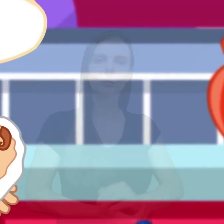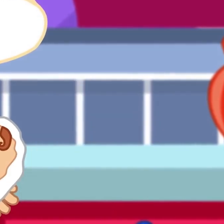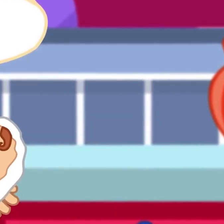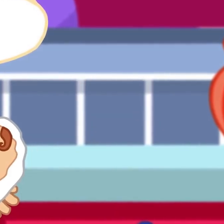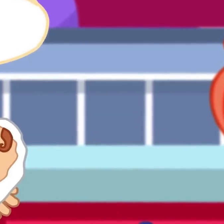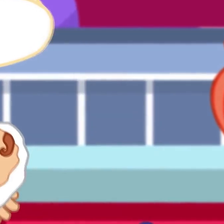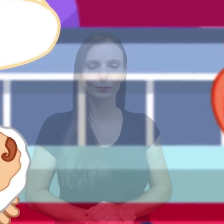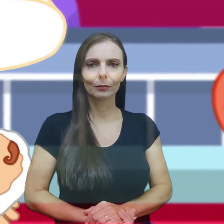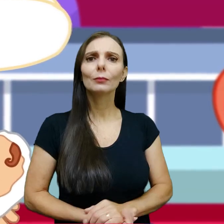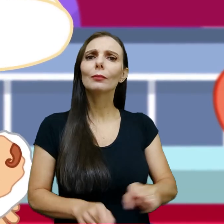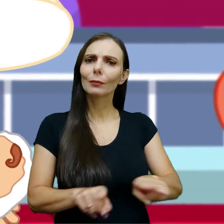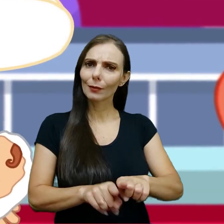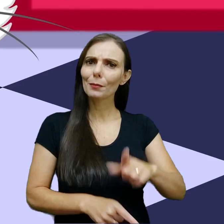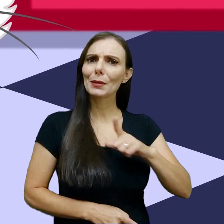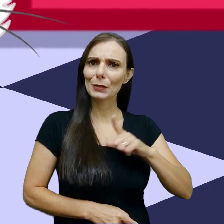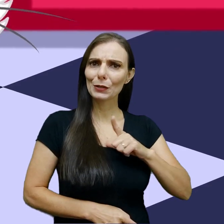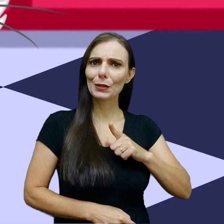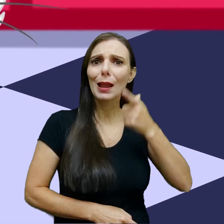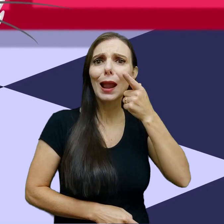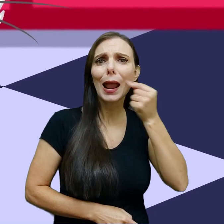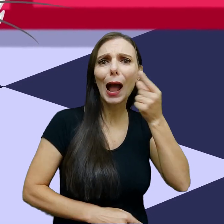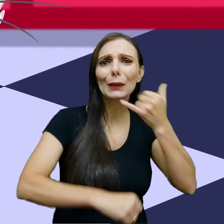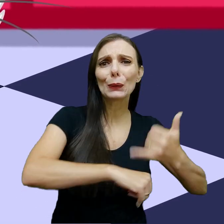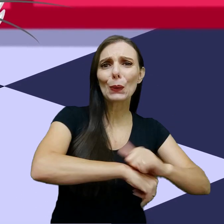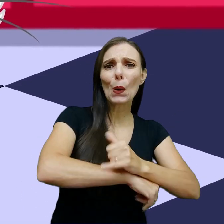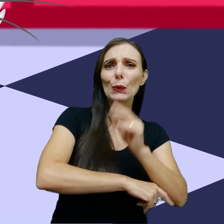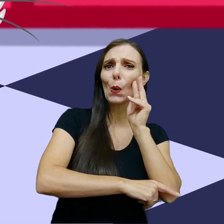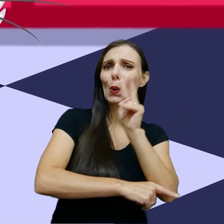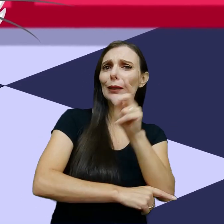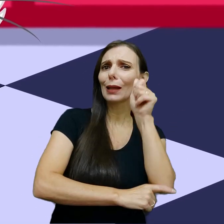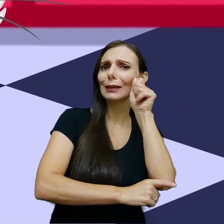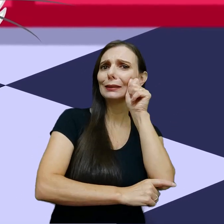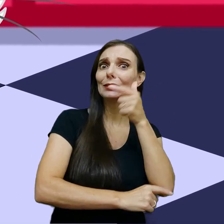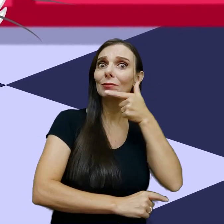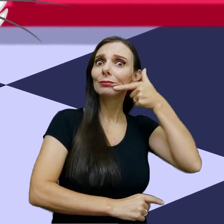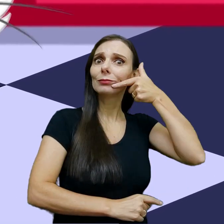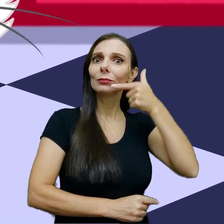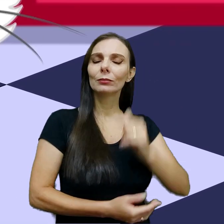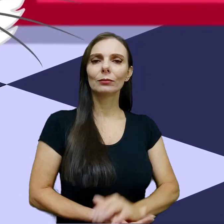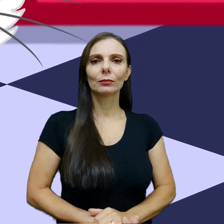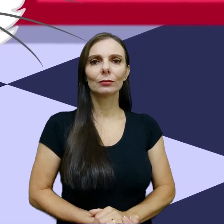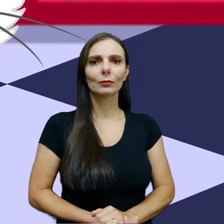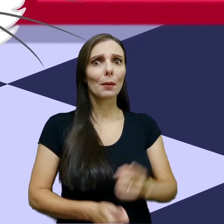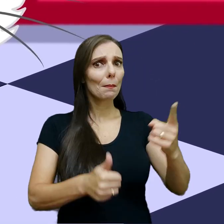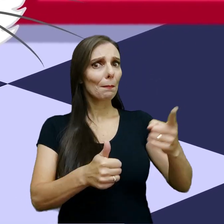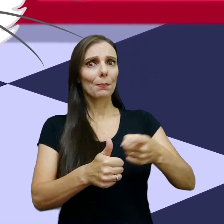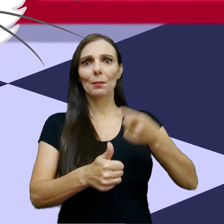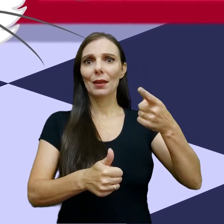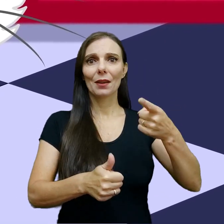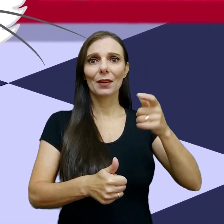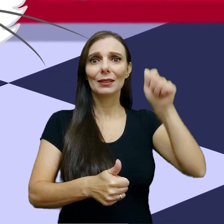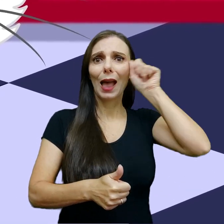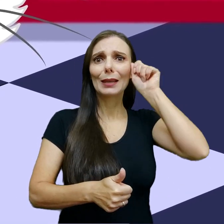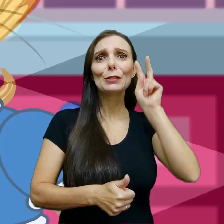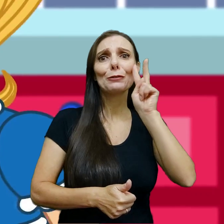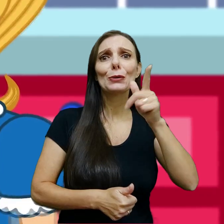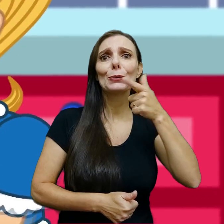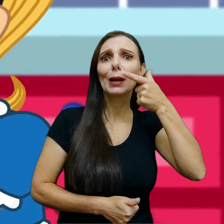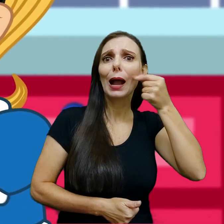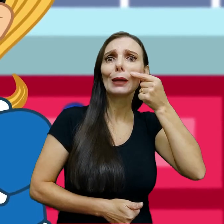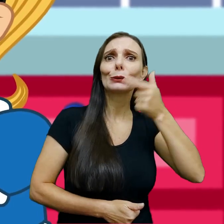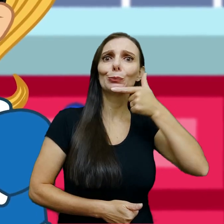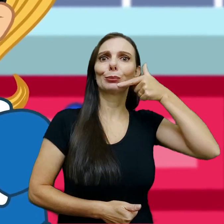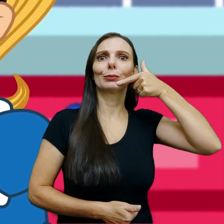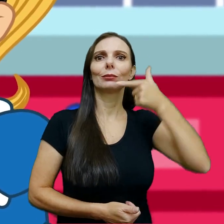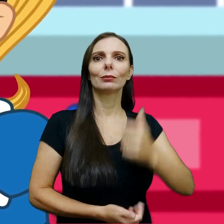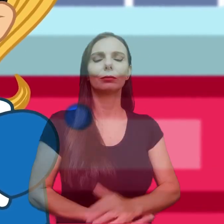braços. E no chão, um gato gordo estava olhando para Alice, sorrindo. Foi a primeira vez que Alice